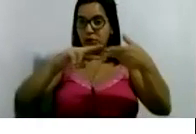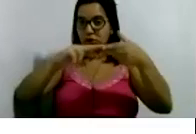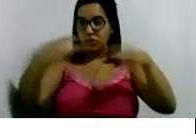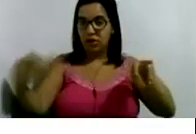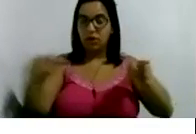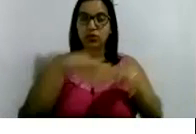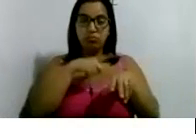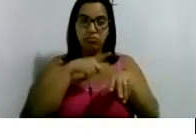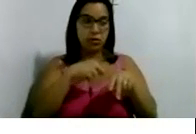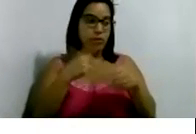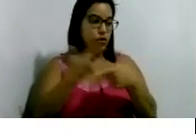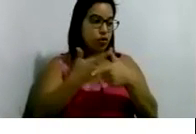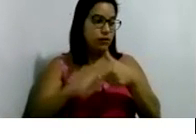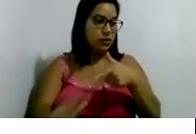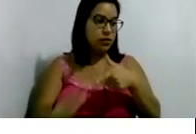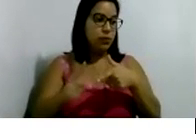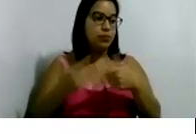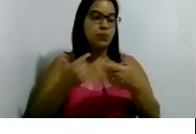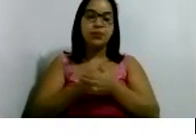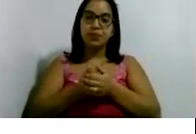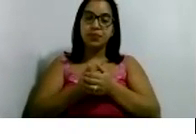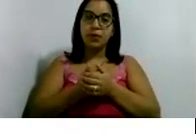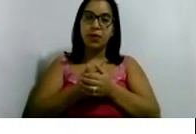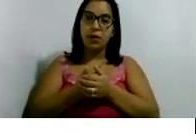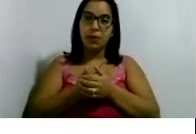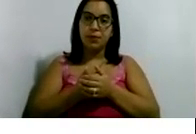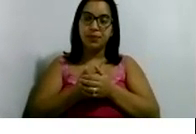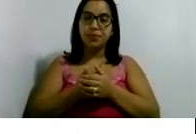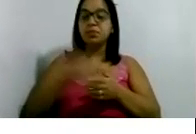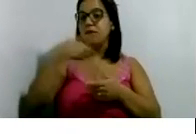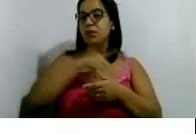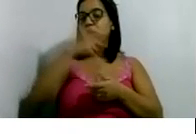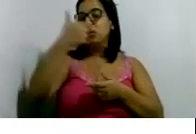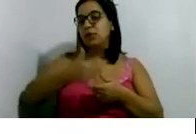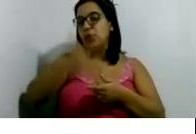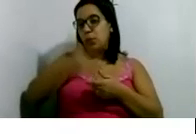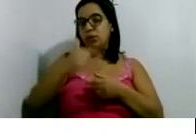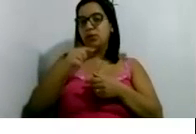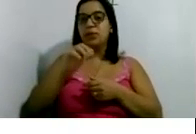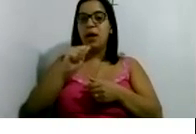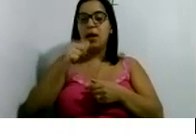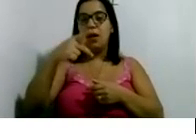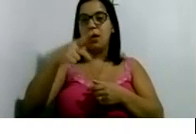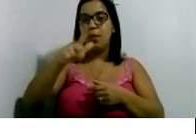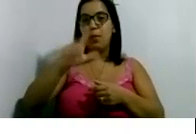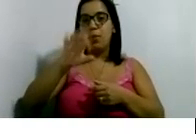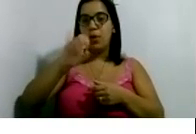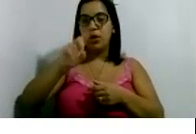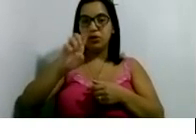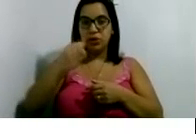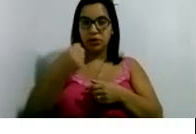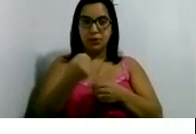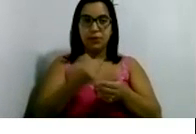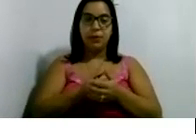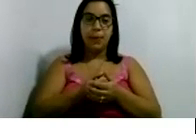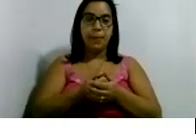vai ter 2 espermatócitos secundários haploides. Então,